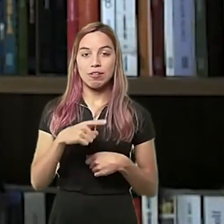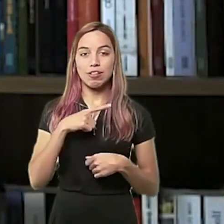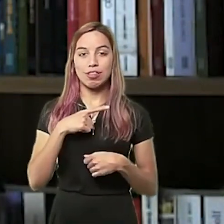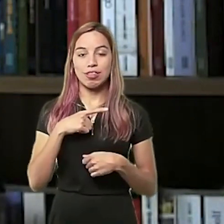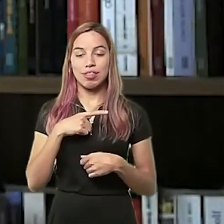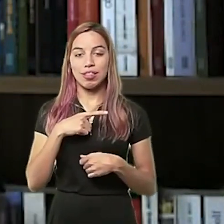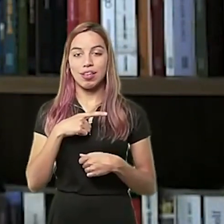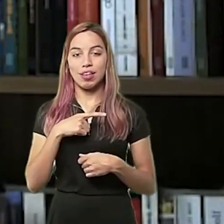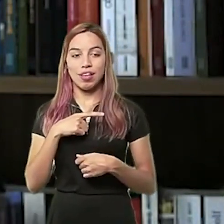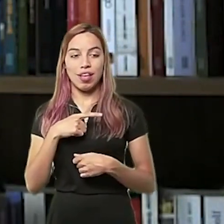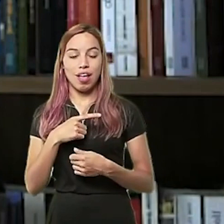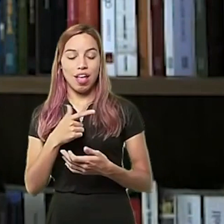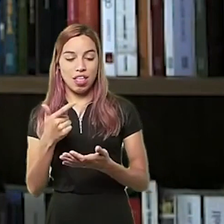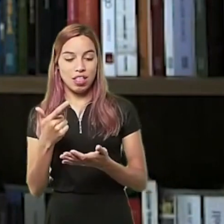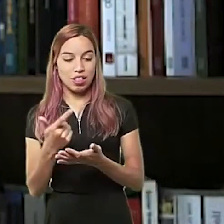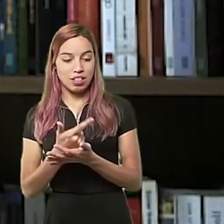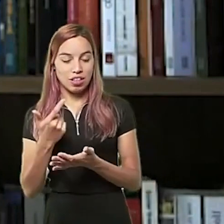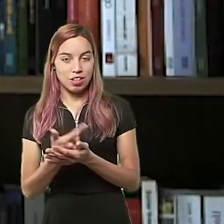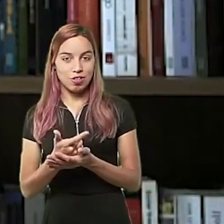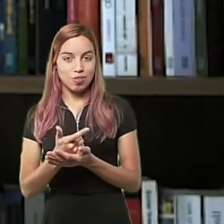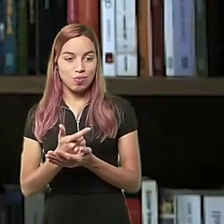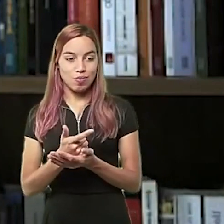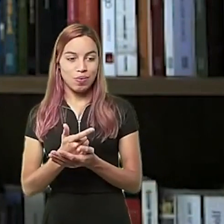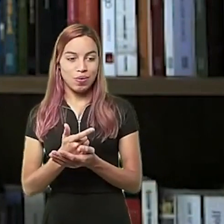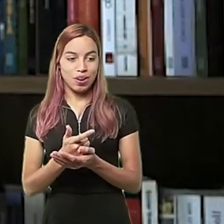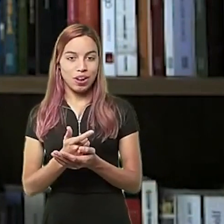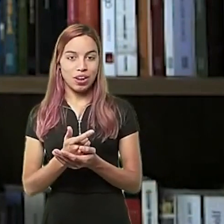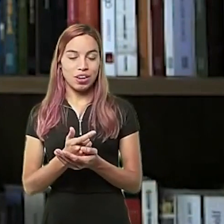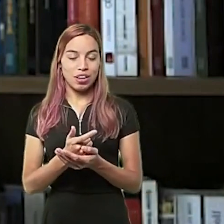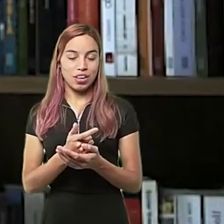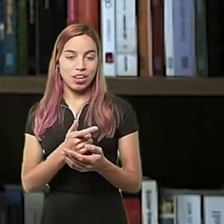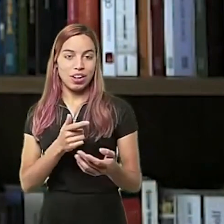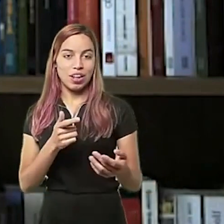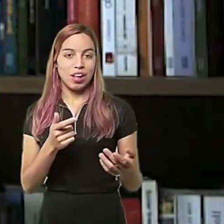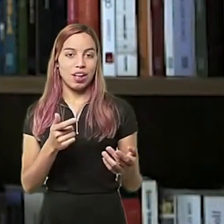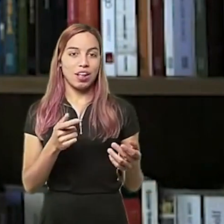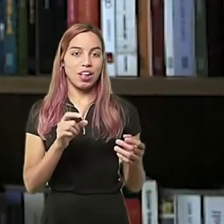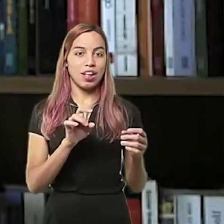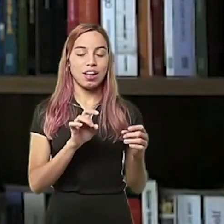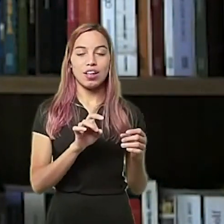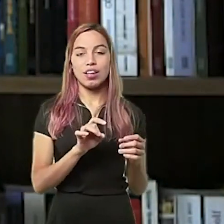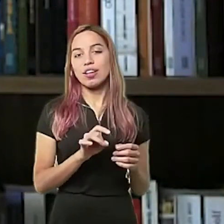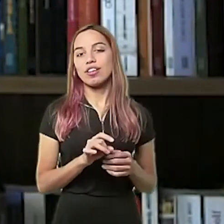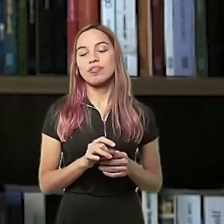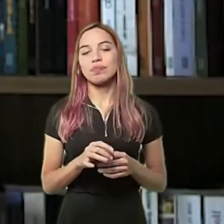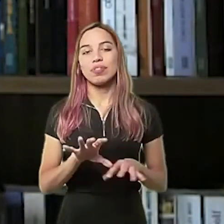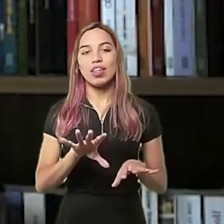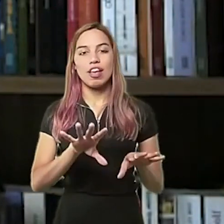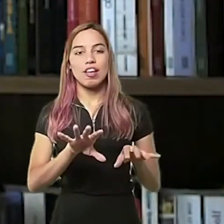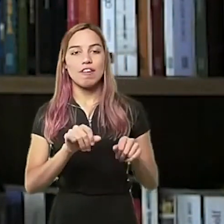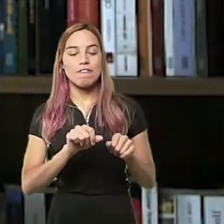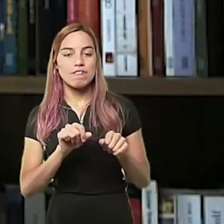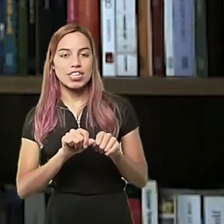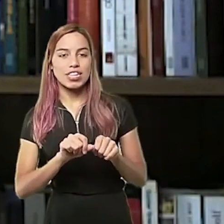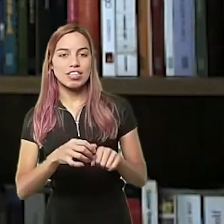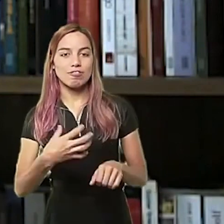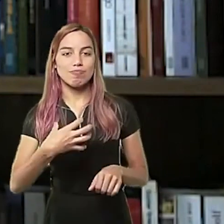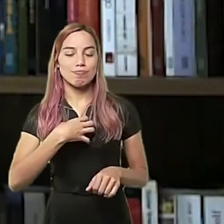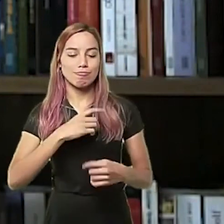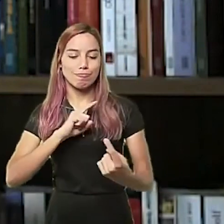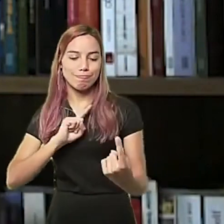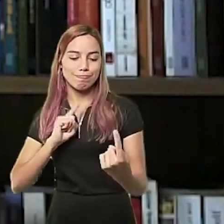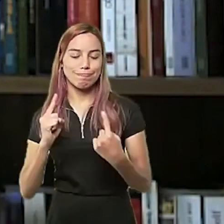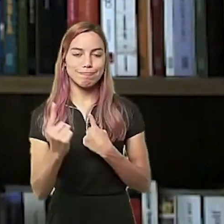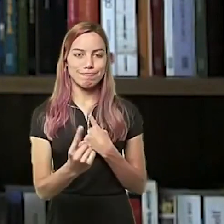E a literatura consegue, nos possibilita isso também. Ela consegue nos fazer com que a gente viva